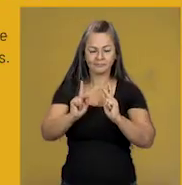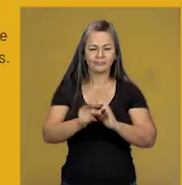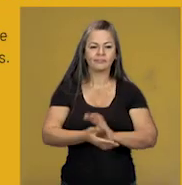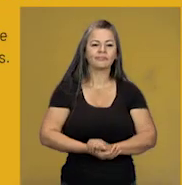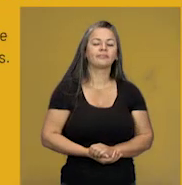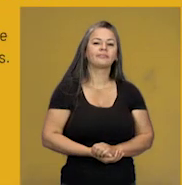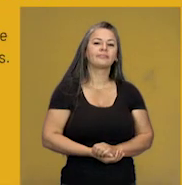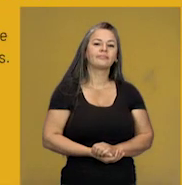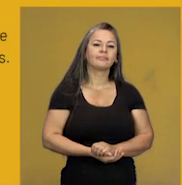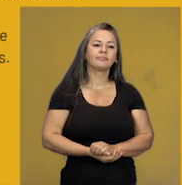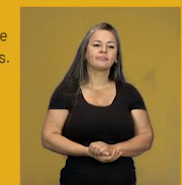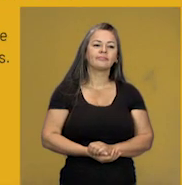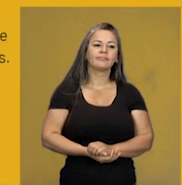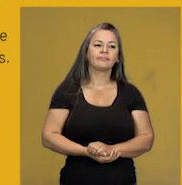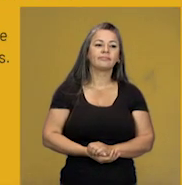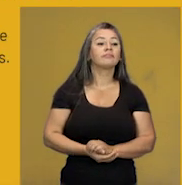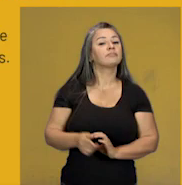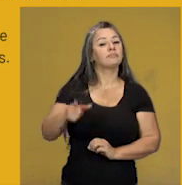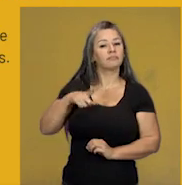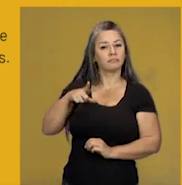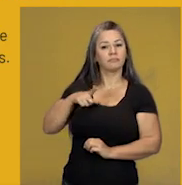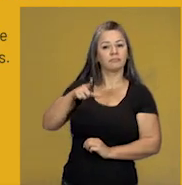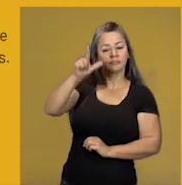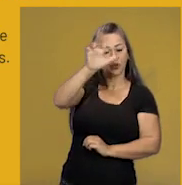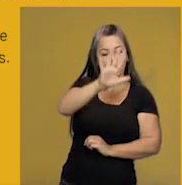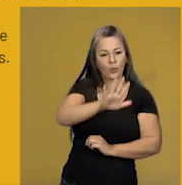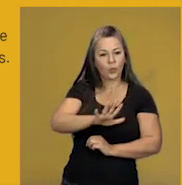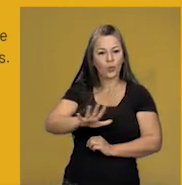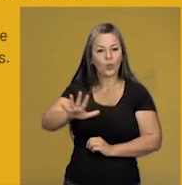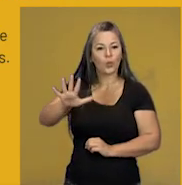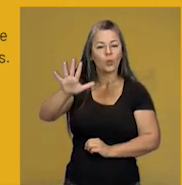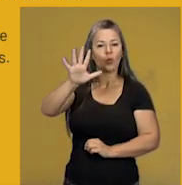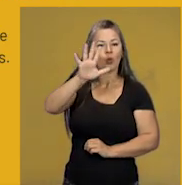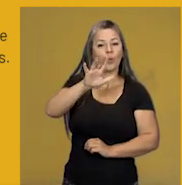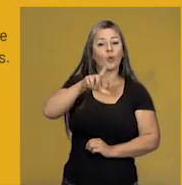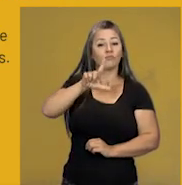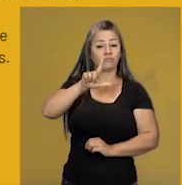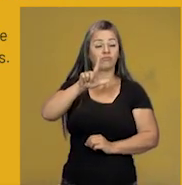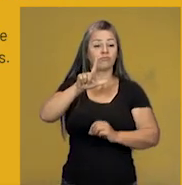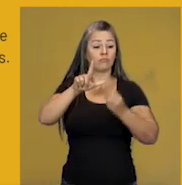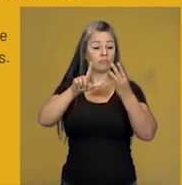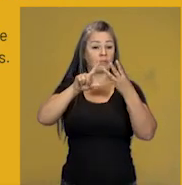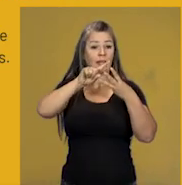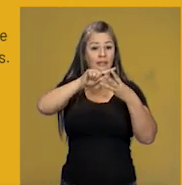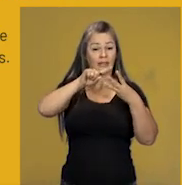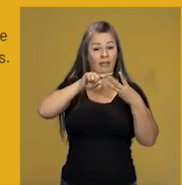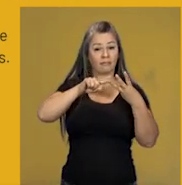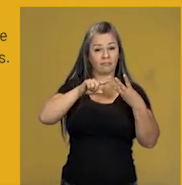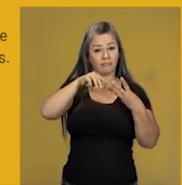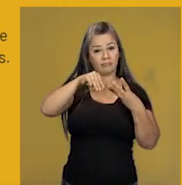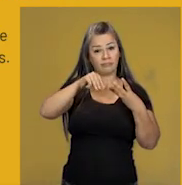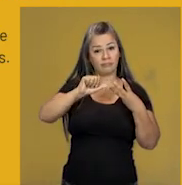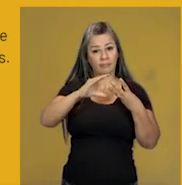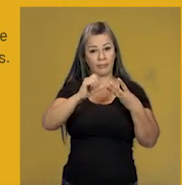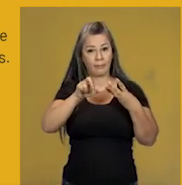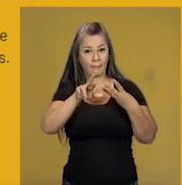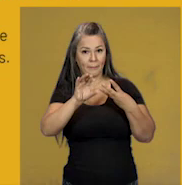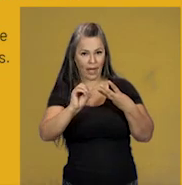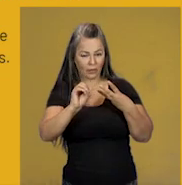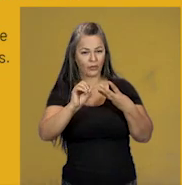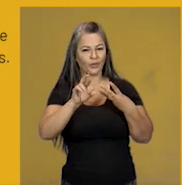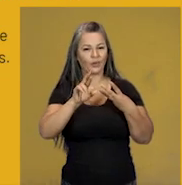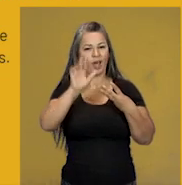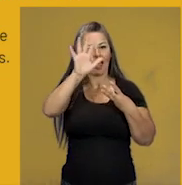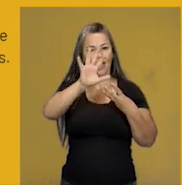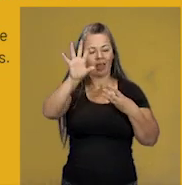E lá, temos uma regionalização mais abrangente, constituída por 3 macro-regiões, né? No caso do Complexo Regional